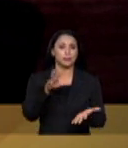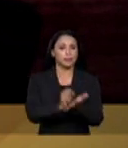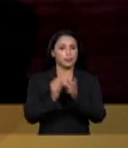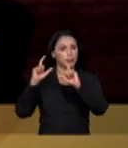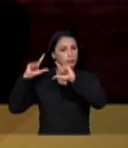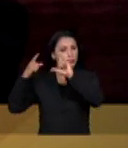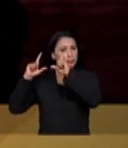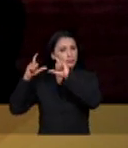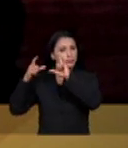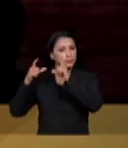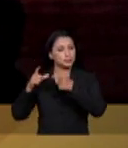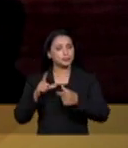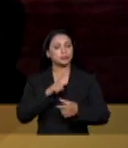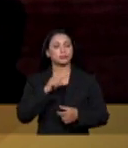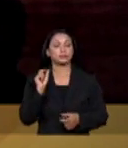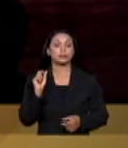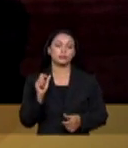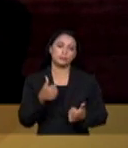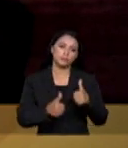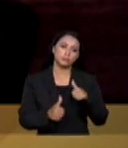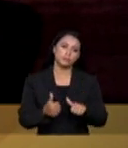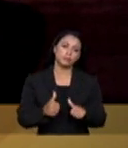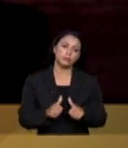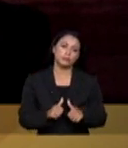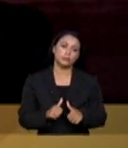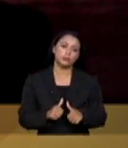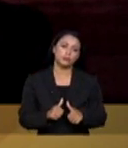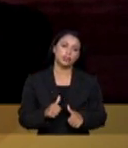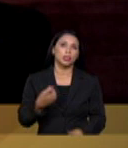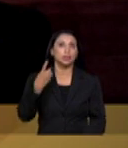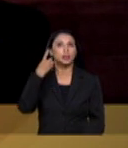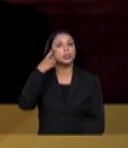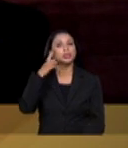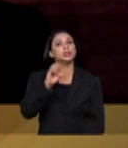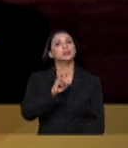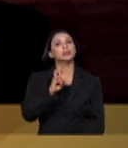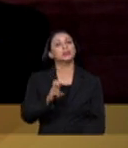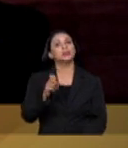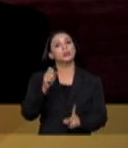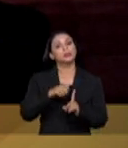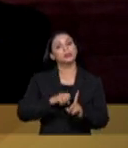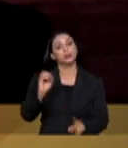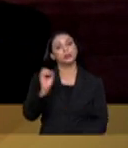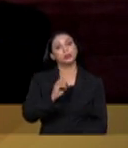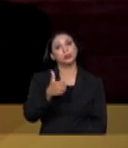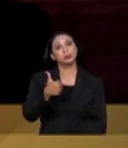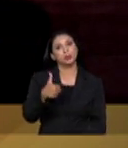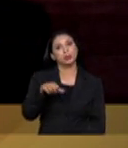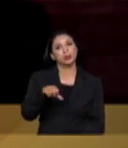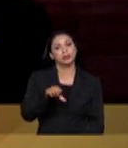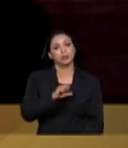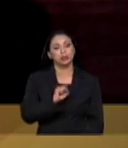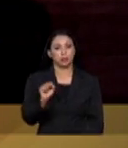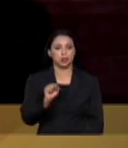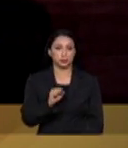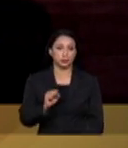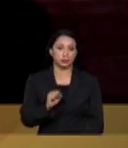tradicional seria um fato verificado a data de cinco de Outubro de 1968